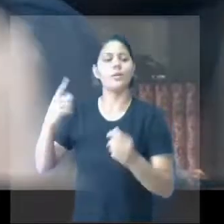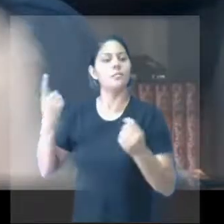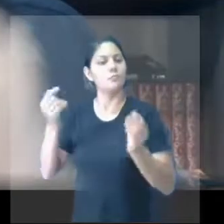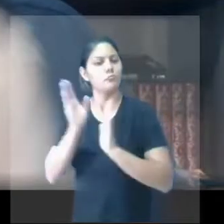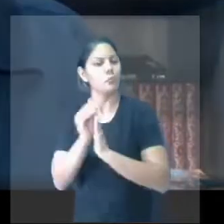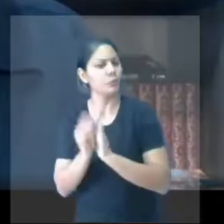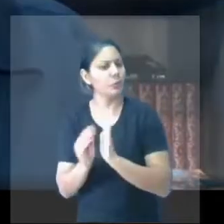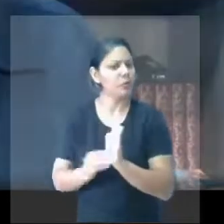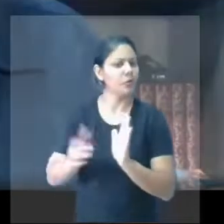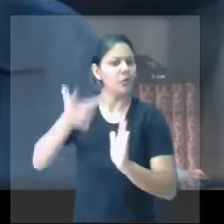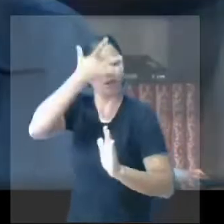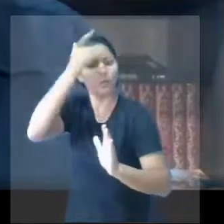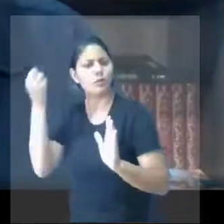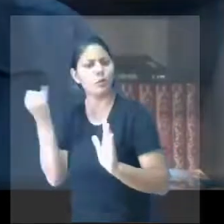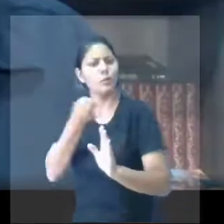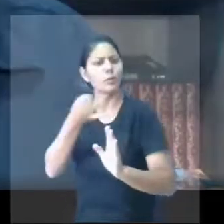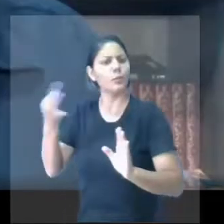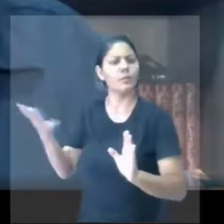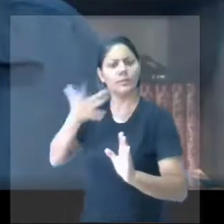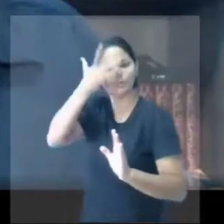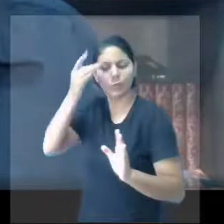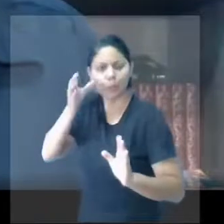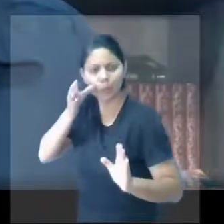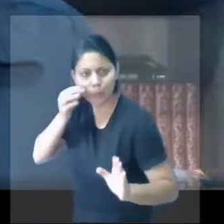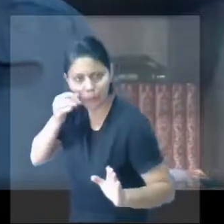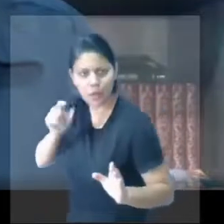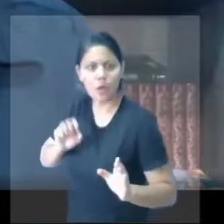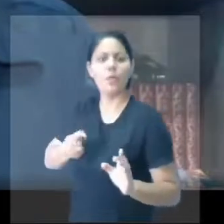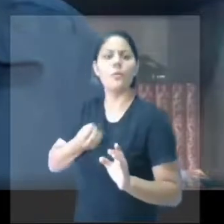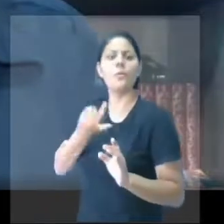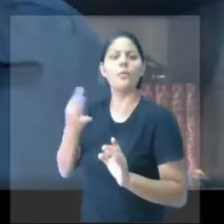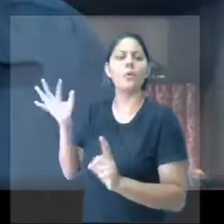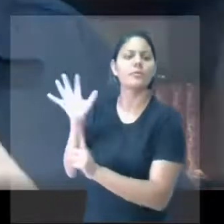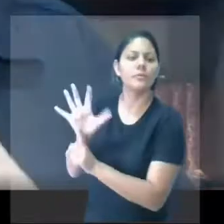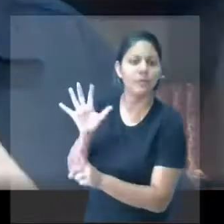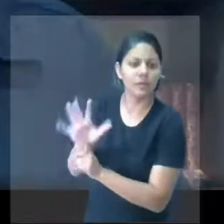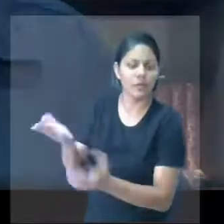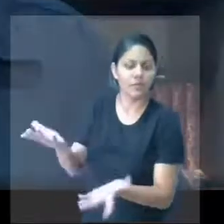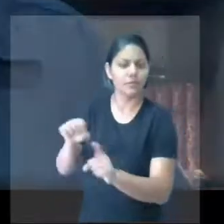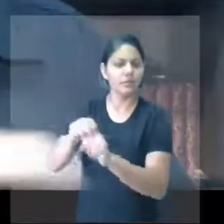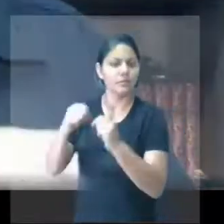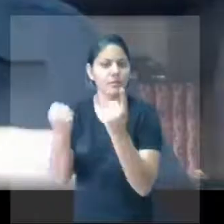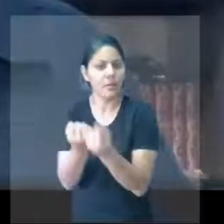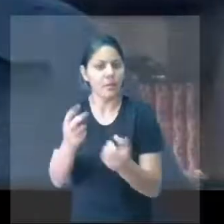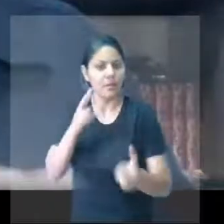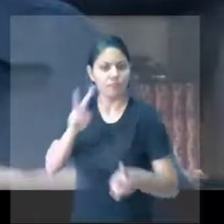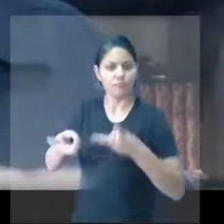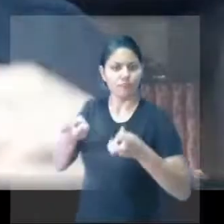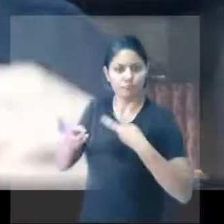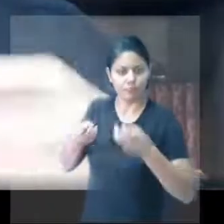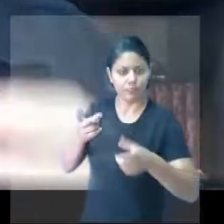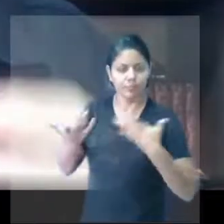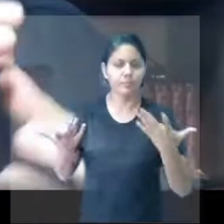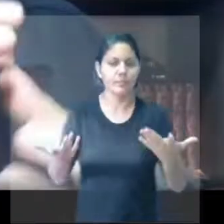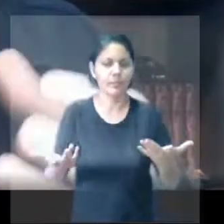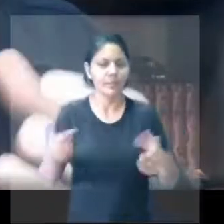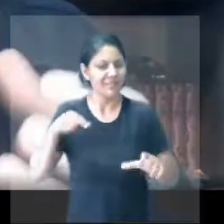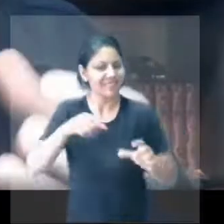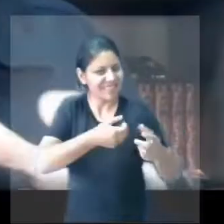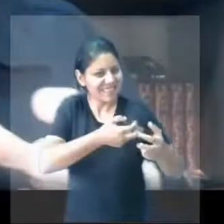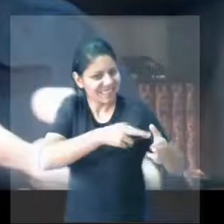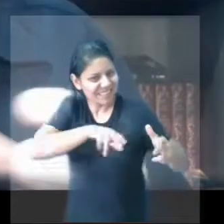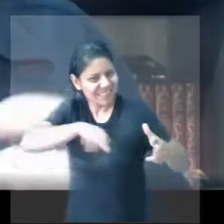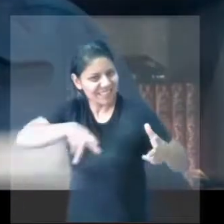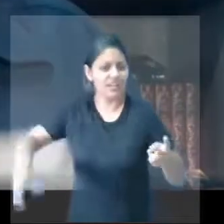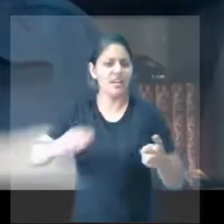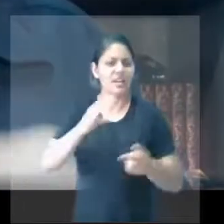número de admiradores, quanto a sua qualidade, quanto a sua influência, nós verificamos que os clássicos têm aí essa série de